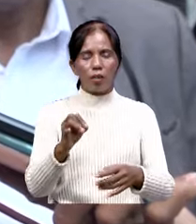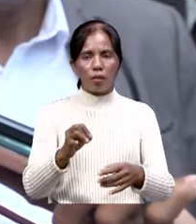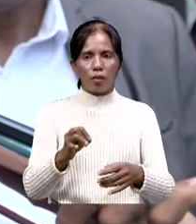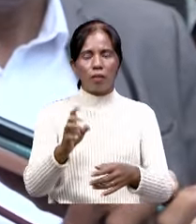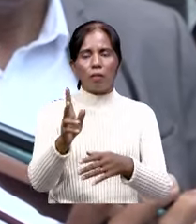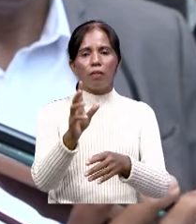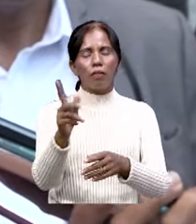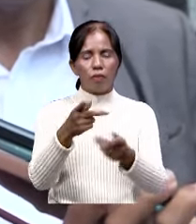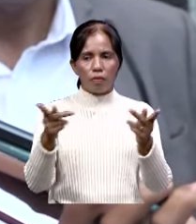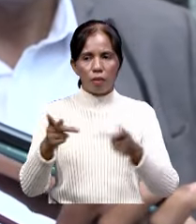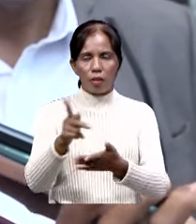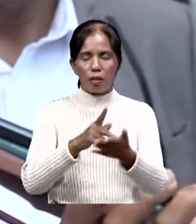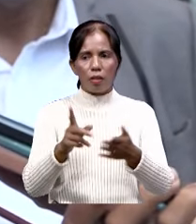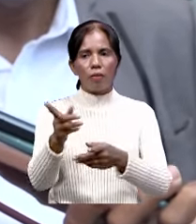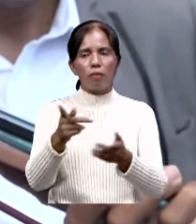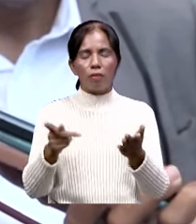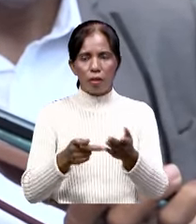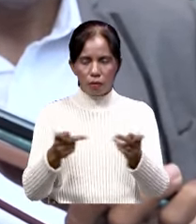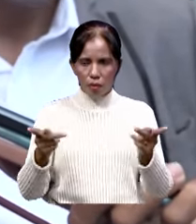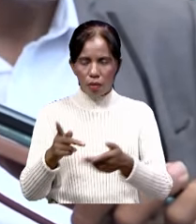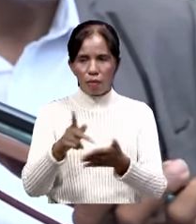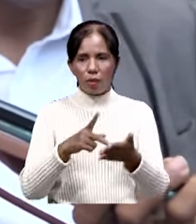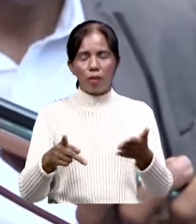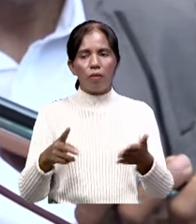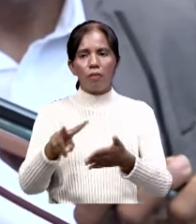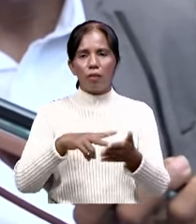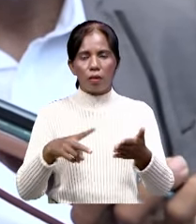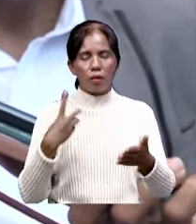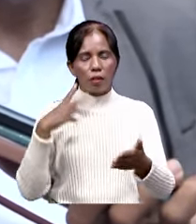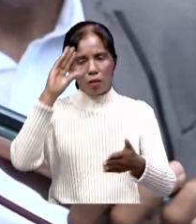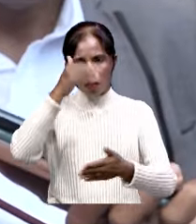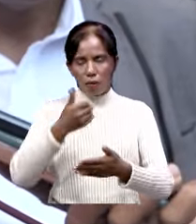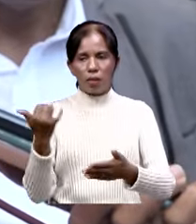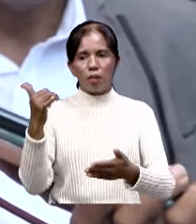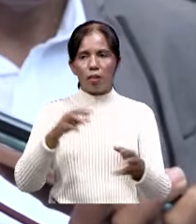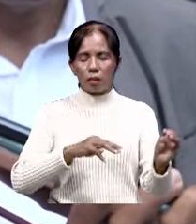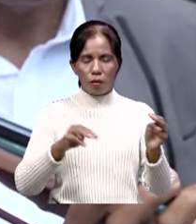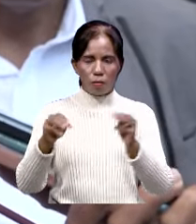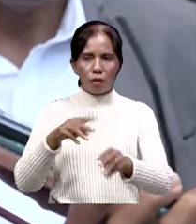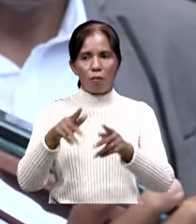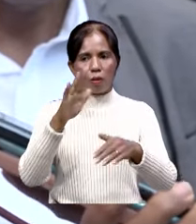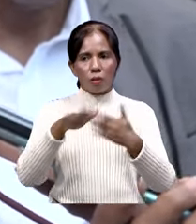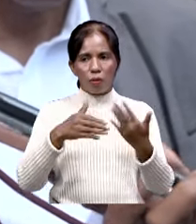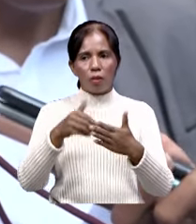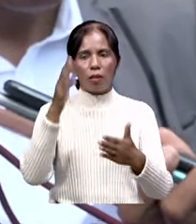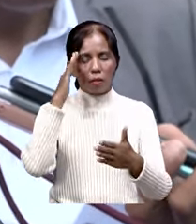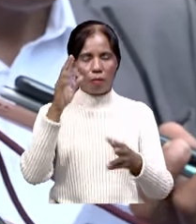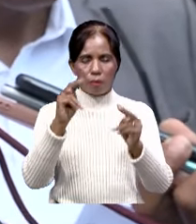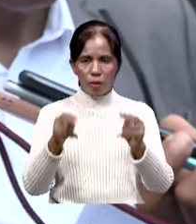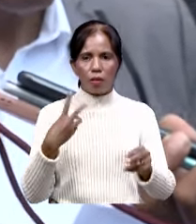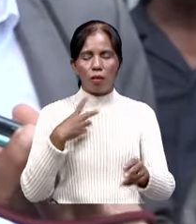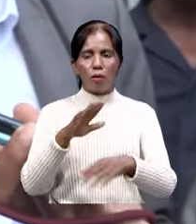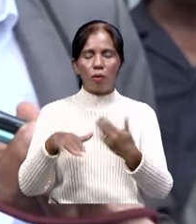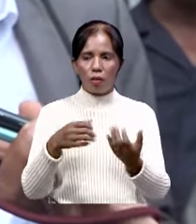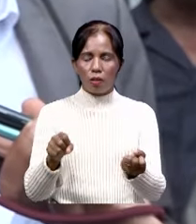nia, fat em violência nia. Porque tem uma se toma tem uma violência, e tem que mudar a mentalidade dele. Né, precisa de outro nia apoia